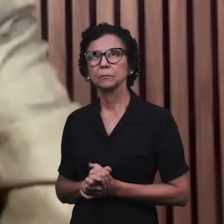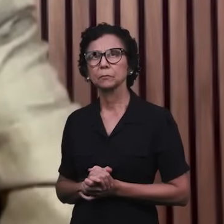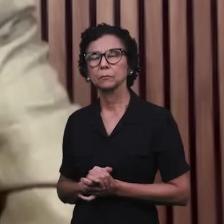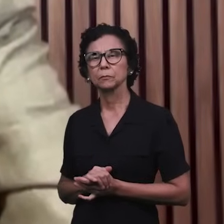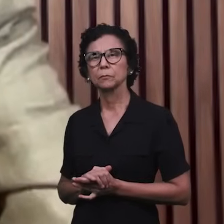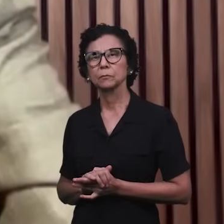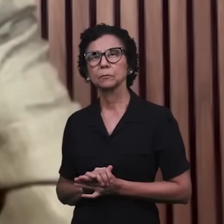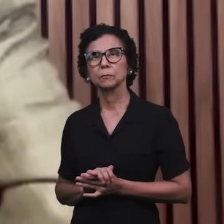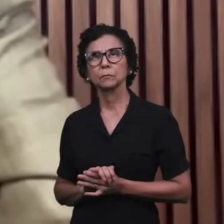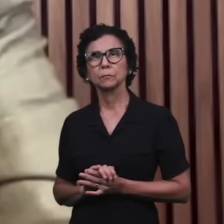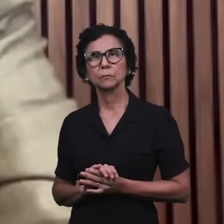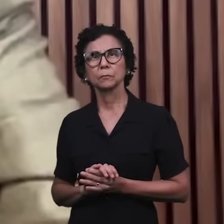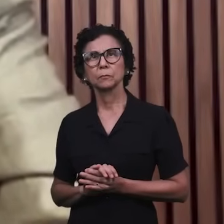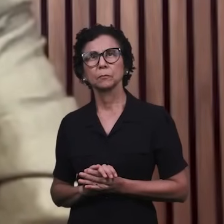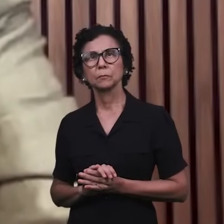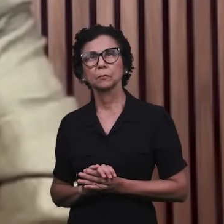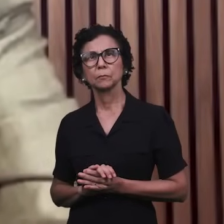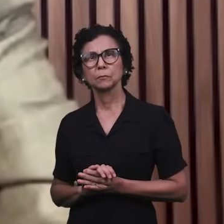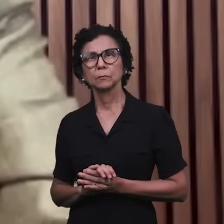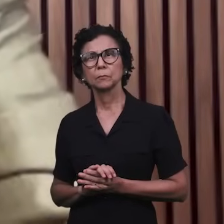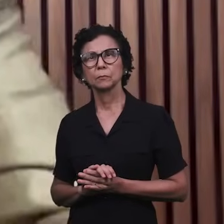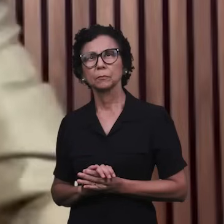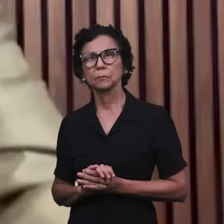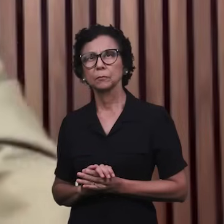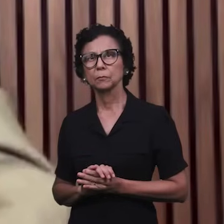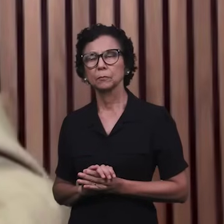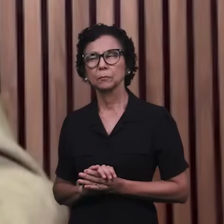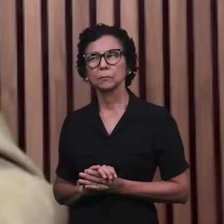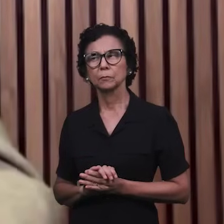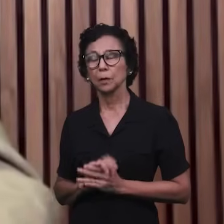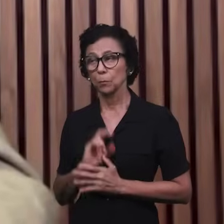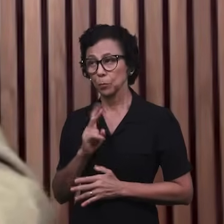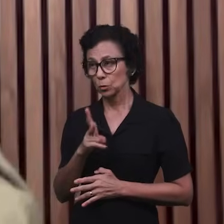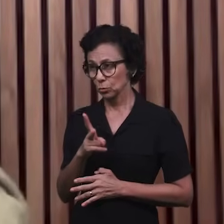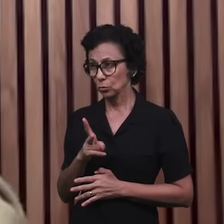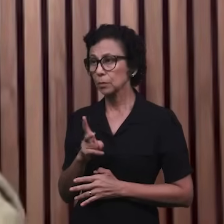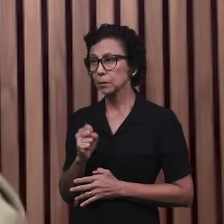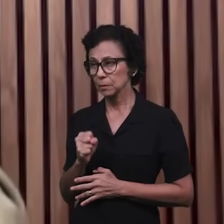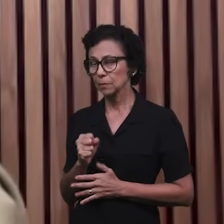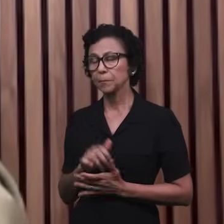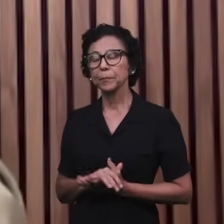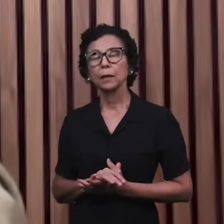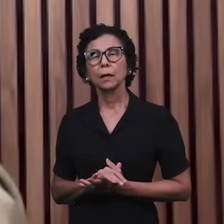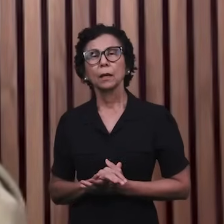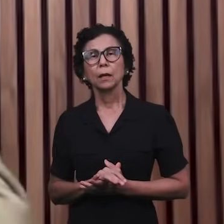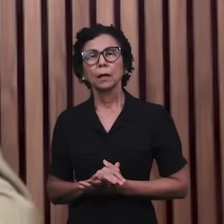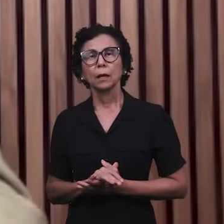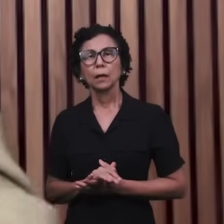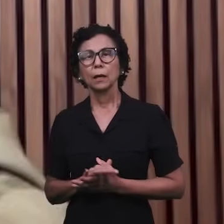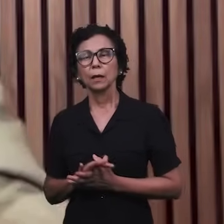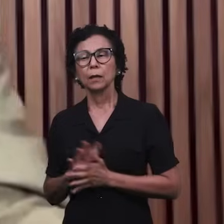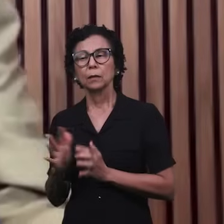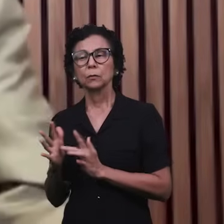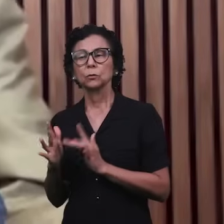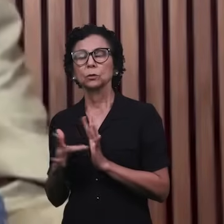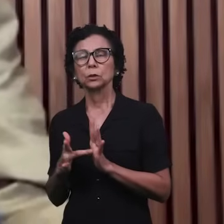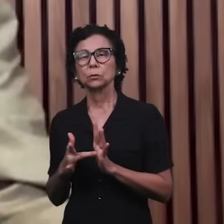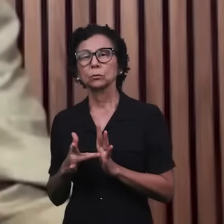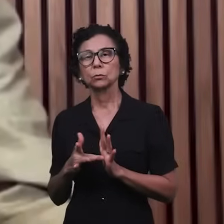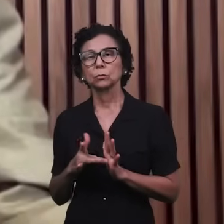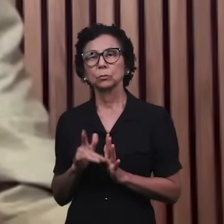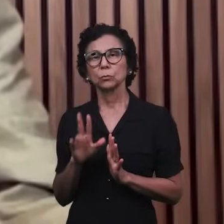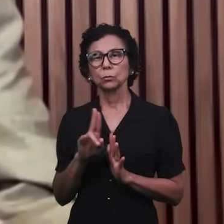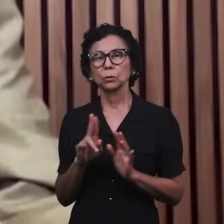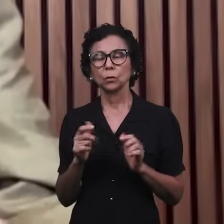vai Não, abordar, pode falar, pode quando continuar. Jesus. Posso continuar, Pode né? continuar. Rapidamente, quando